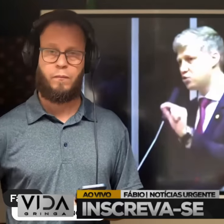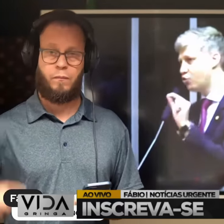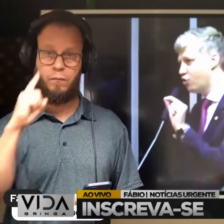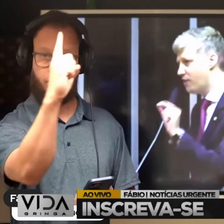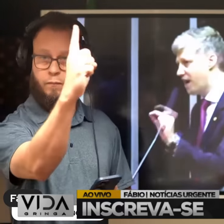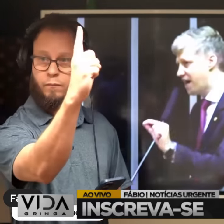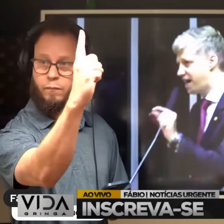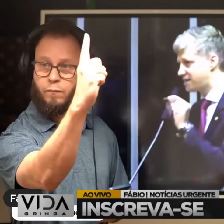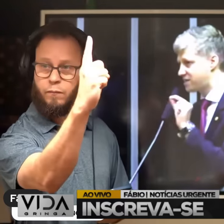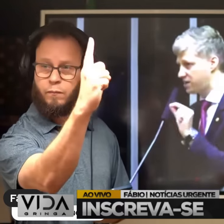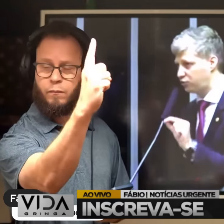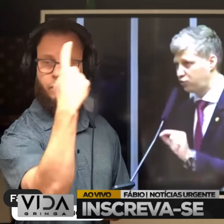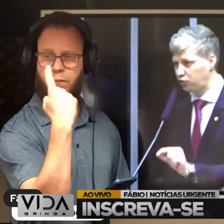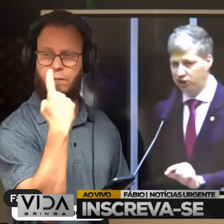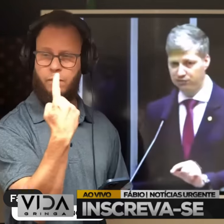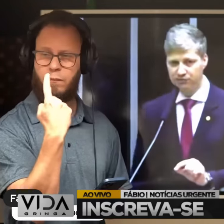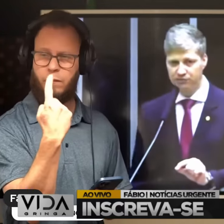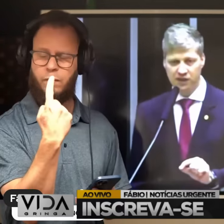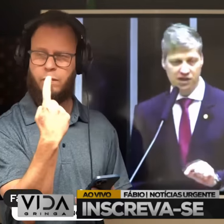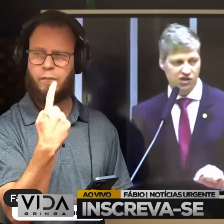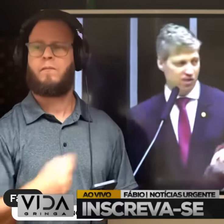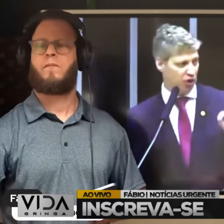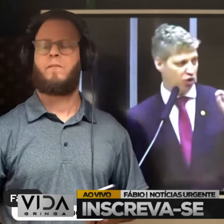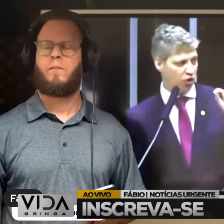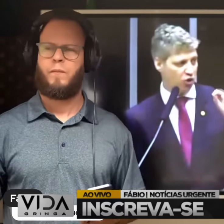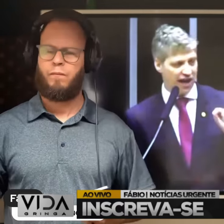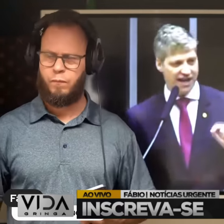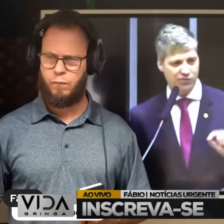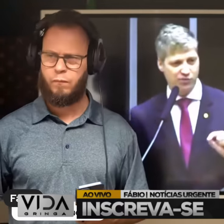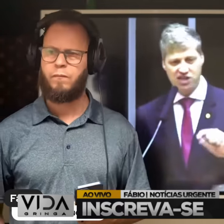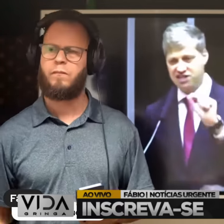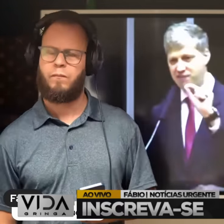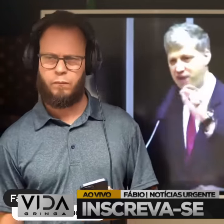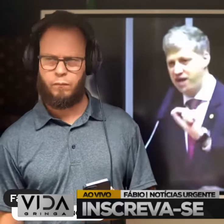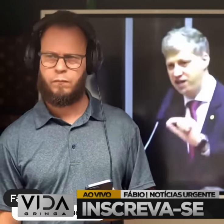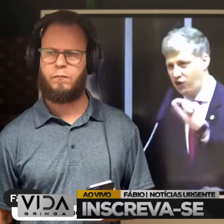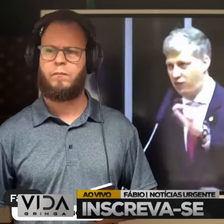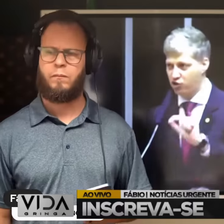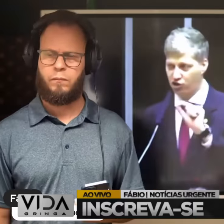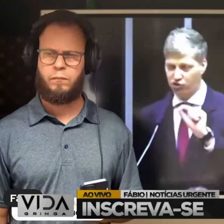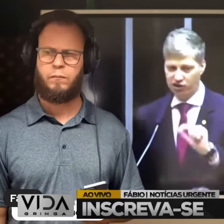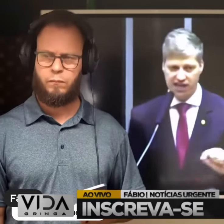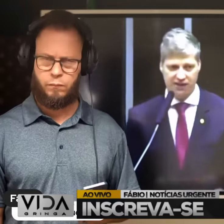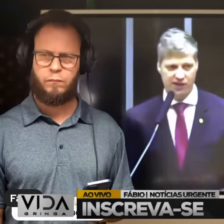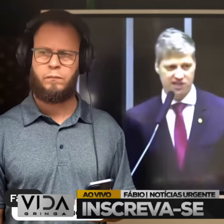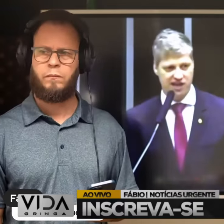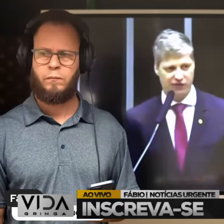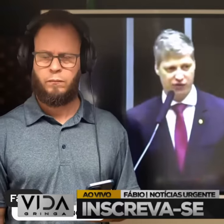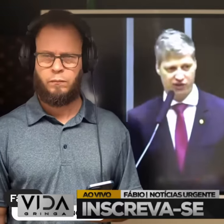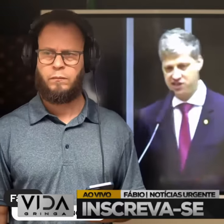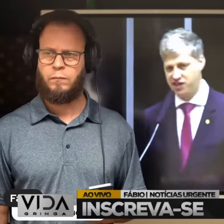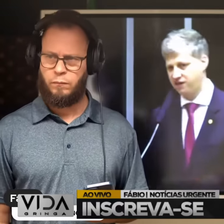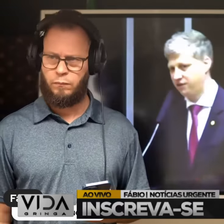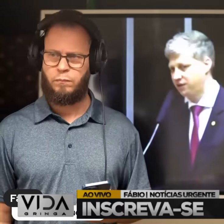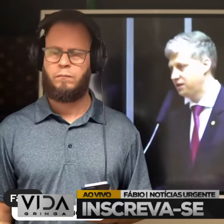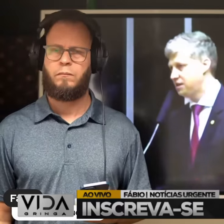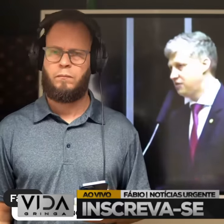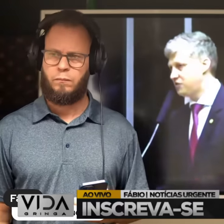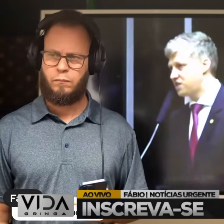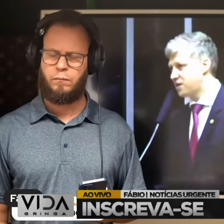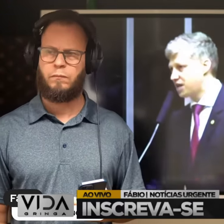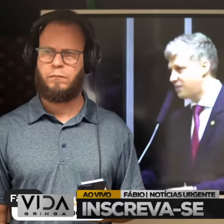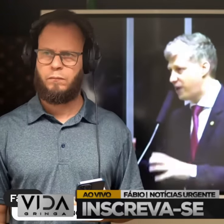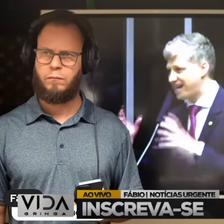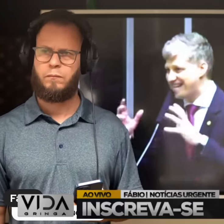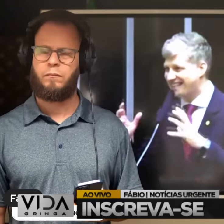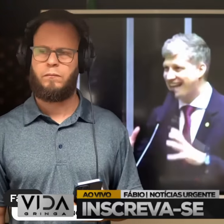apenas uma assinatura de protocolarmos a CPI do abuso de autoridade do STF e do TSE.